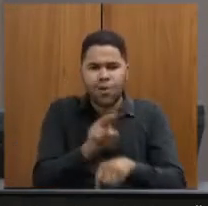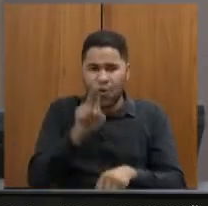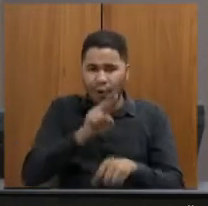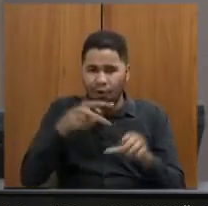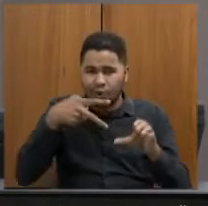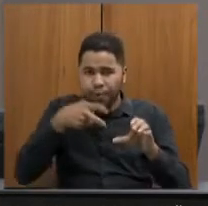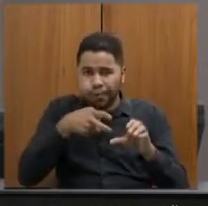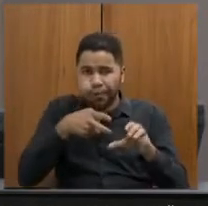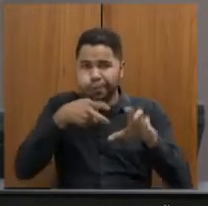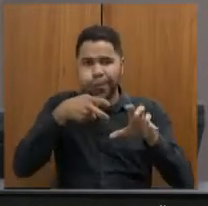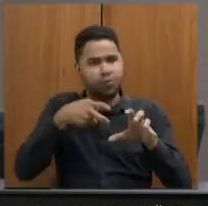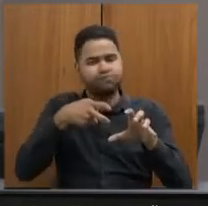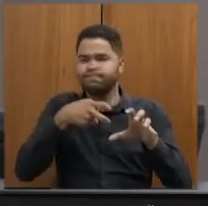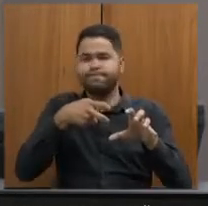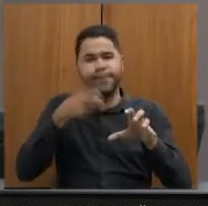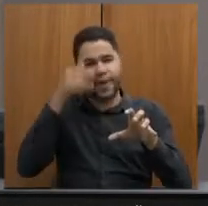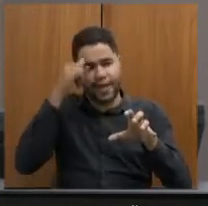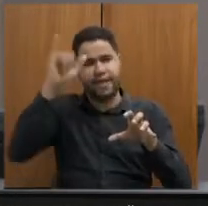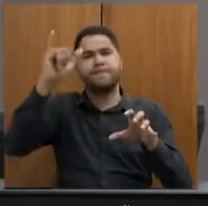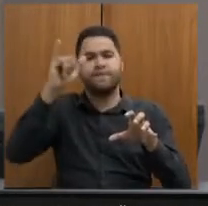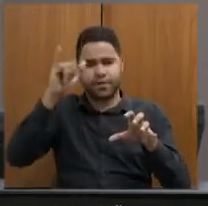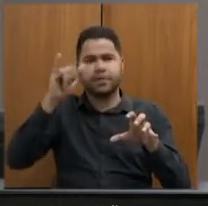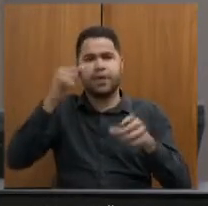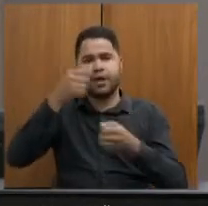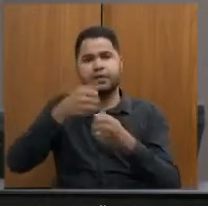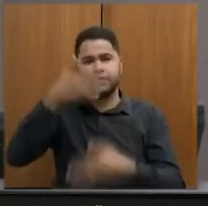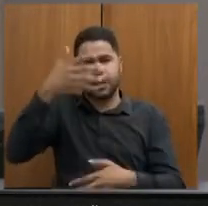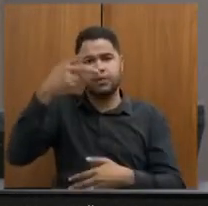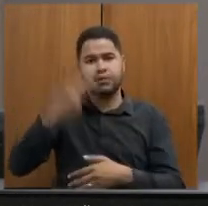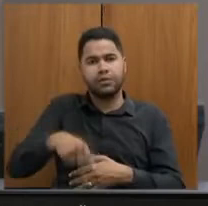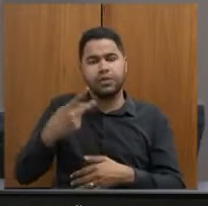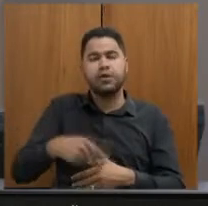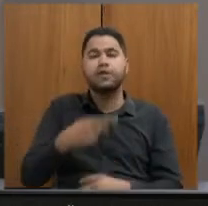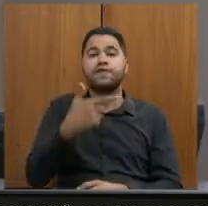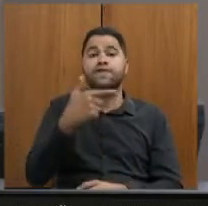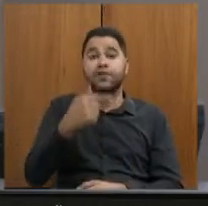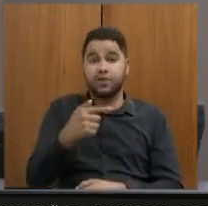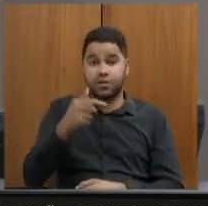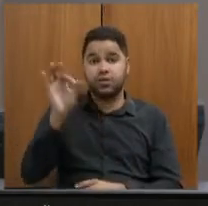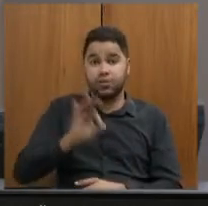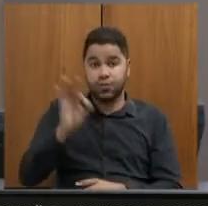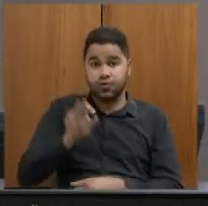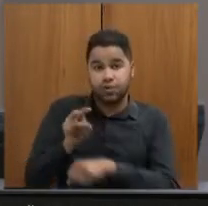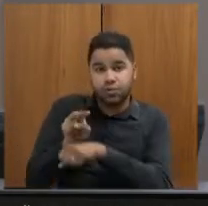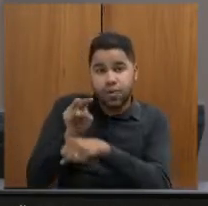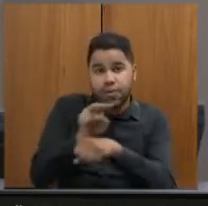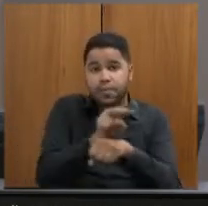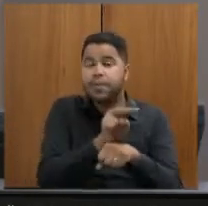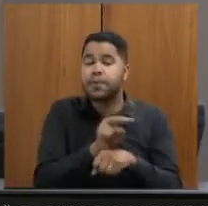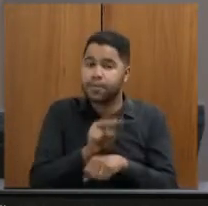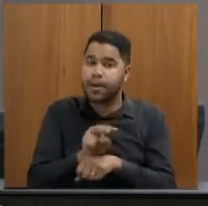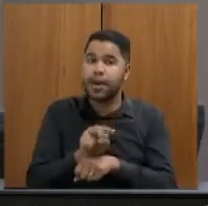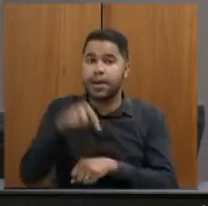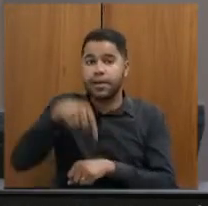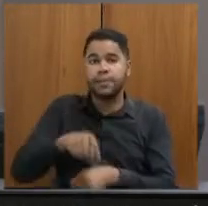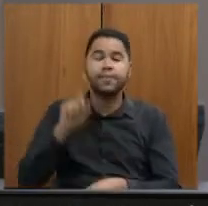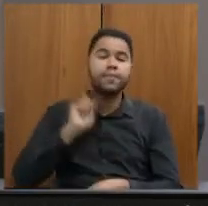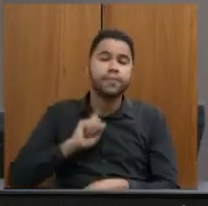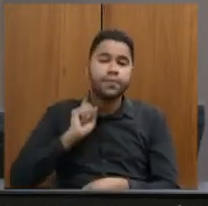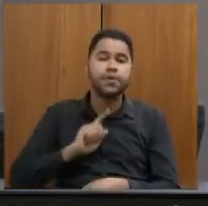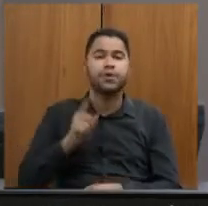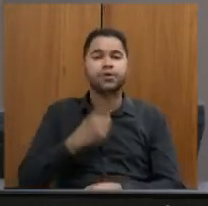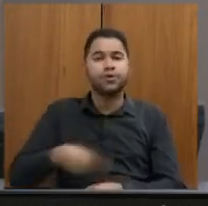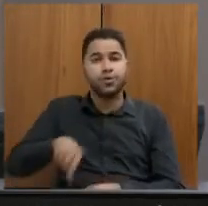uso eo comércio de agrotóxicos no Brasil Os dados nos representa o 27 por cento dessa fiscalização é feita em Minas